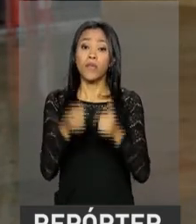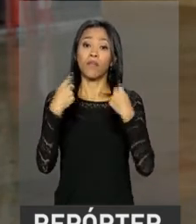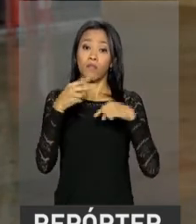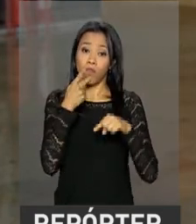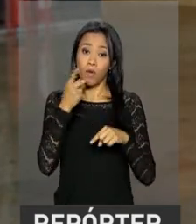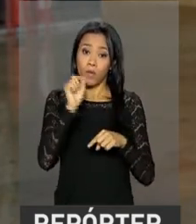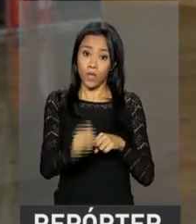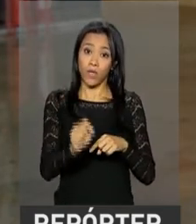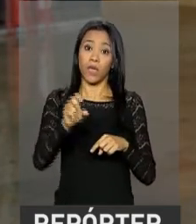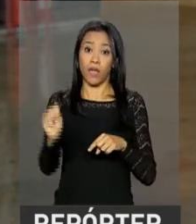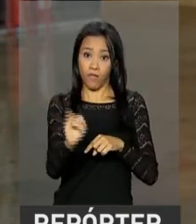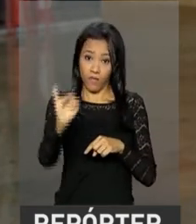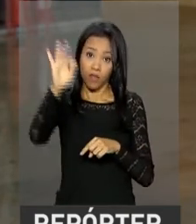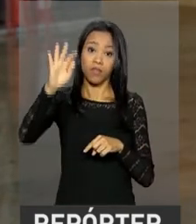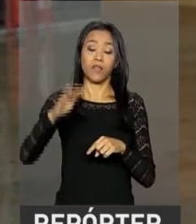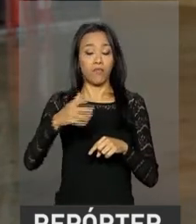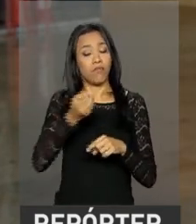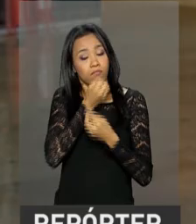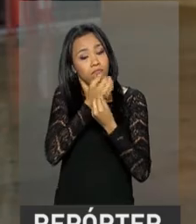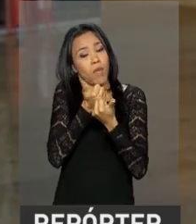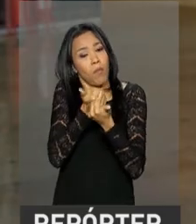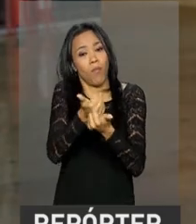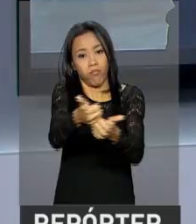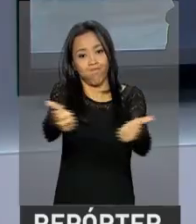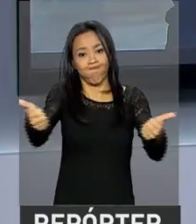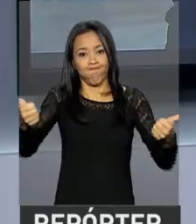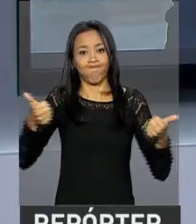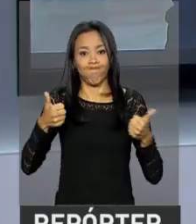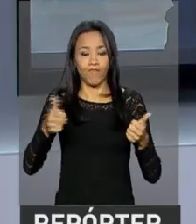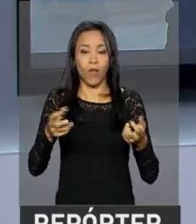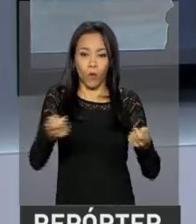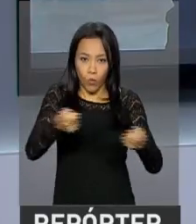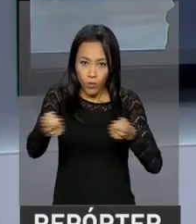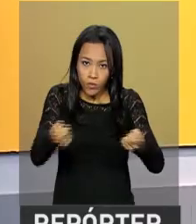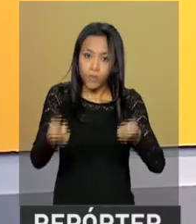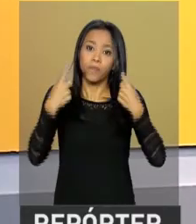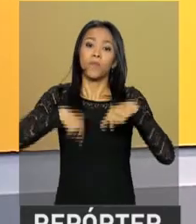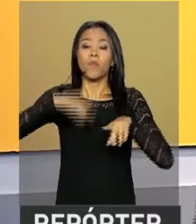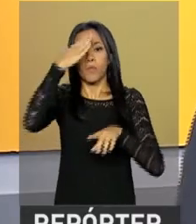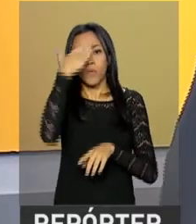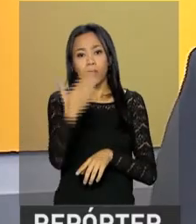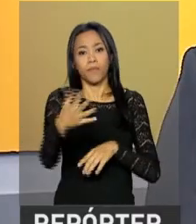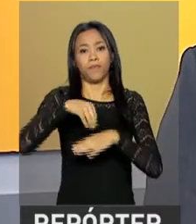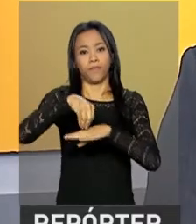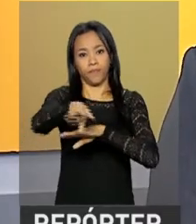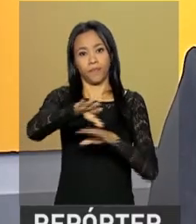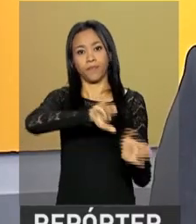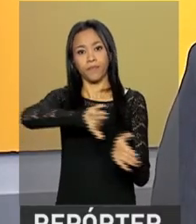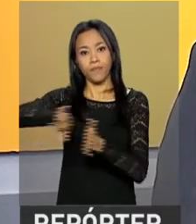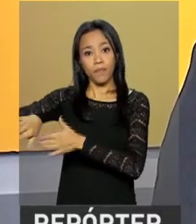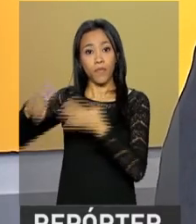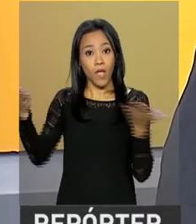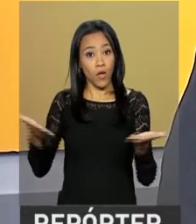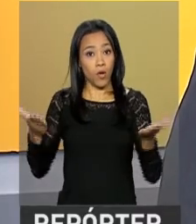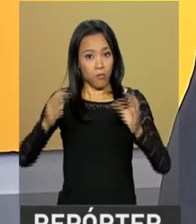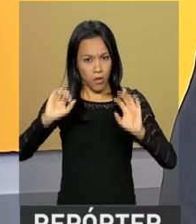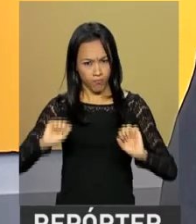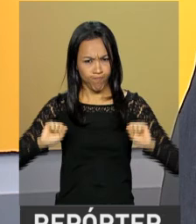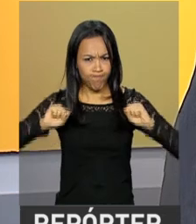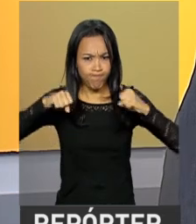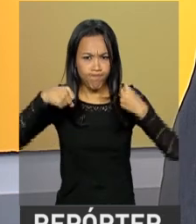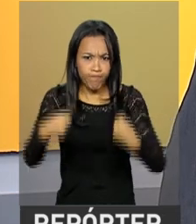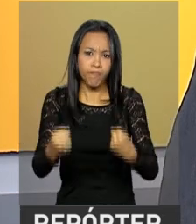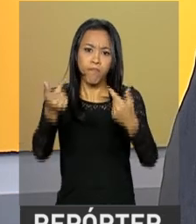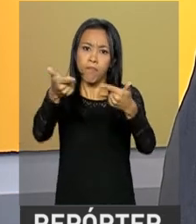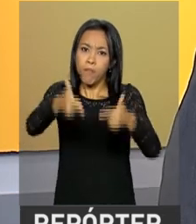continua favorável leandro é com você só quem está obrigado pelas suas informações e para alavancar ainda mais